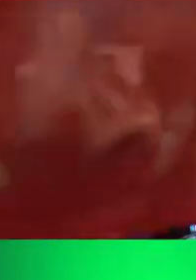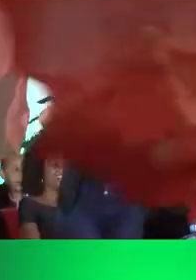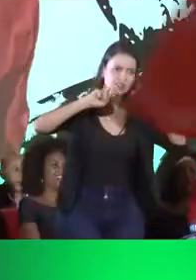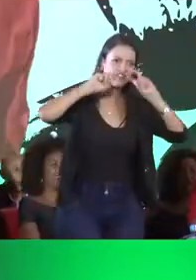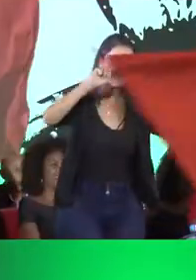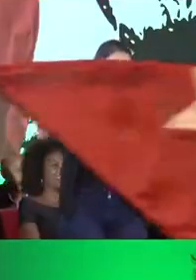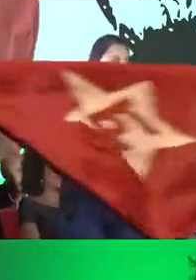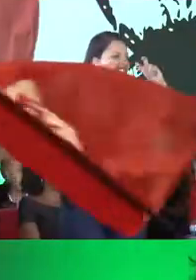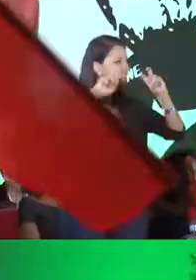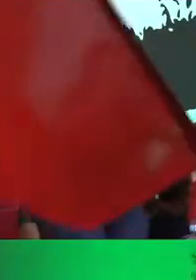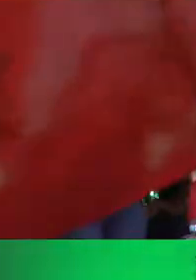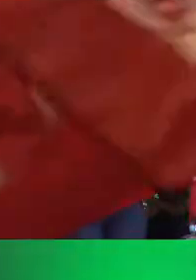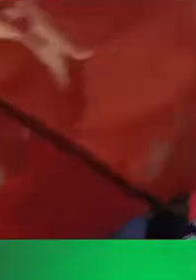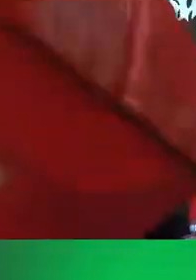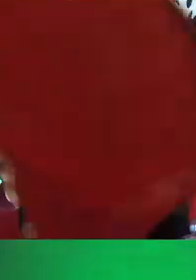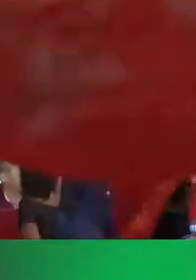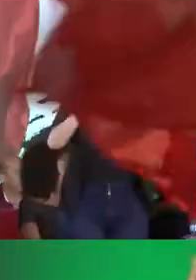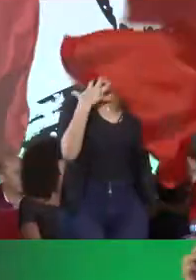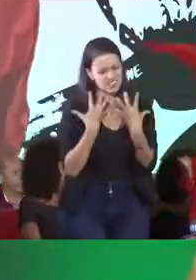sem esmorecer.